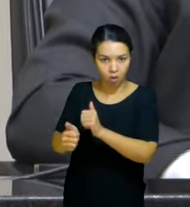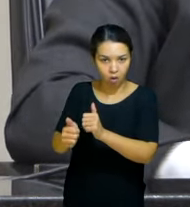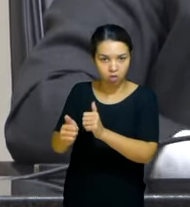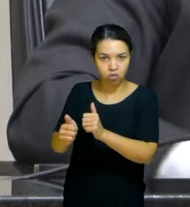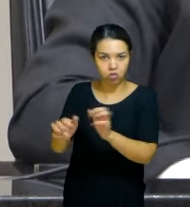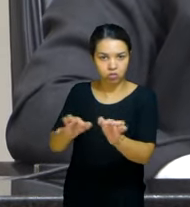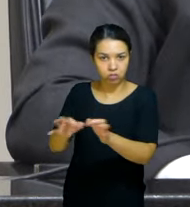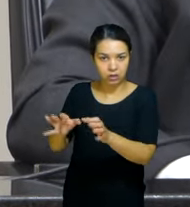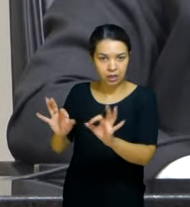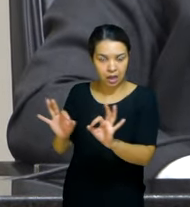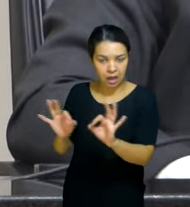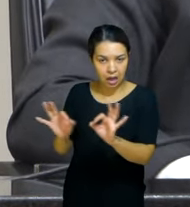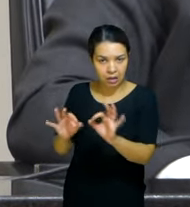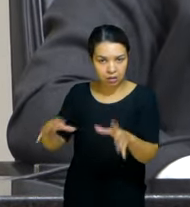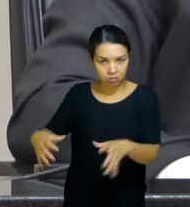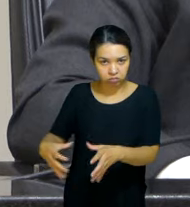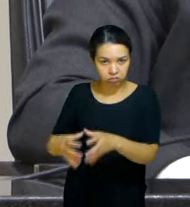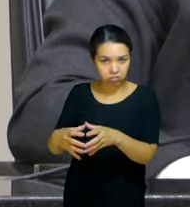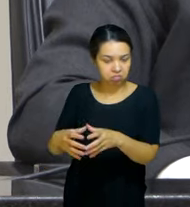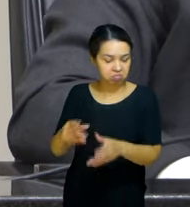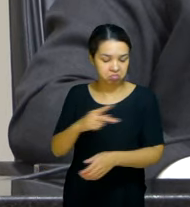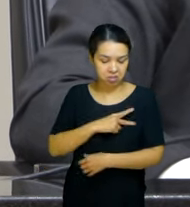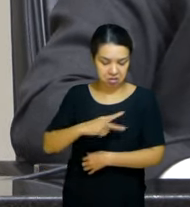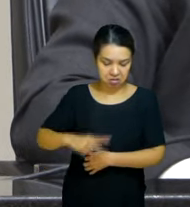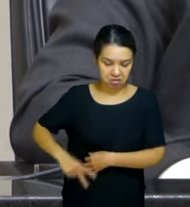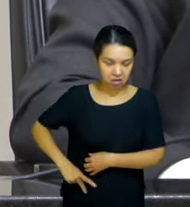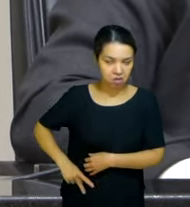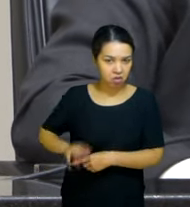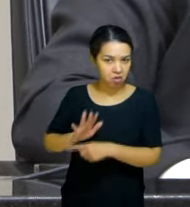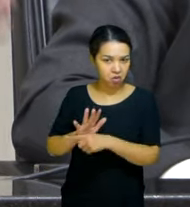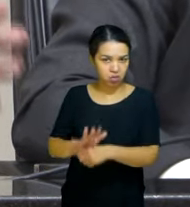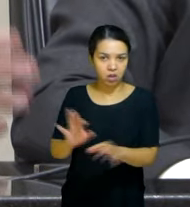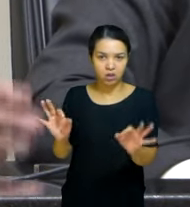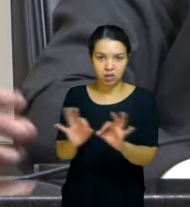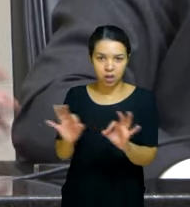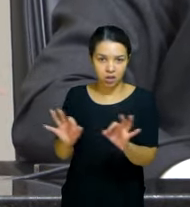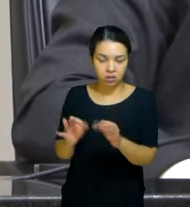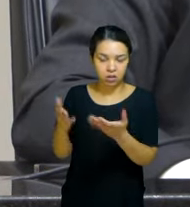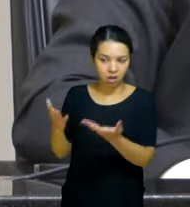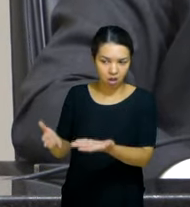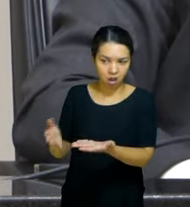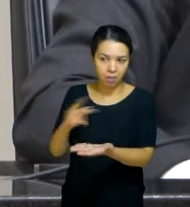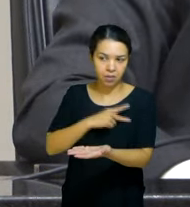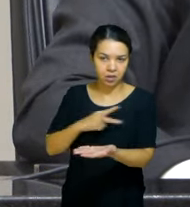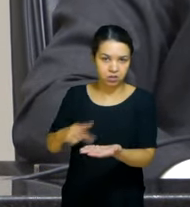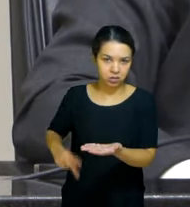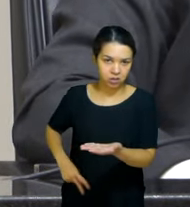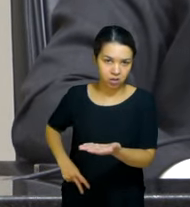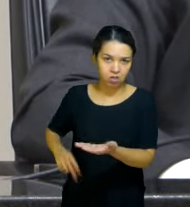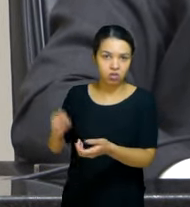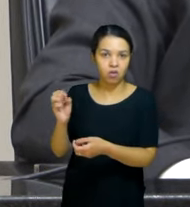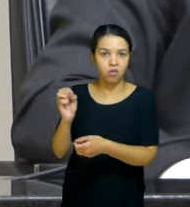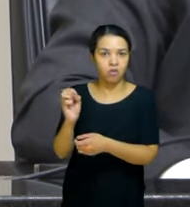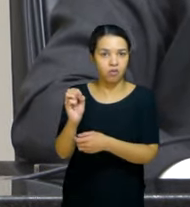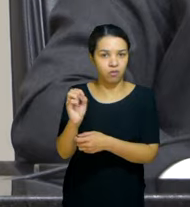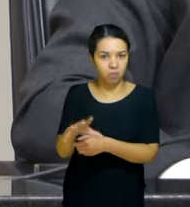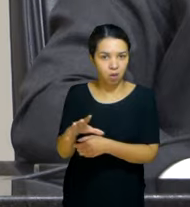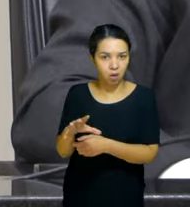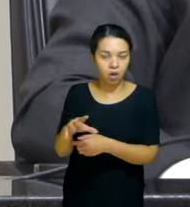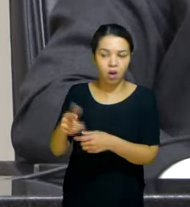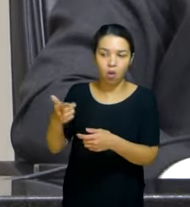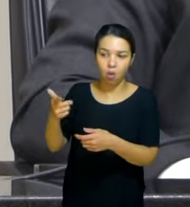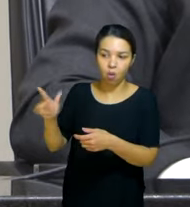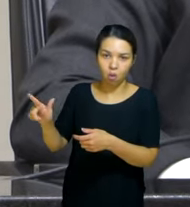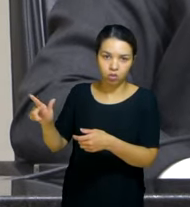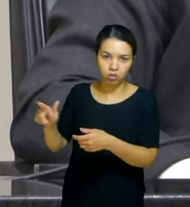não tem presidente nenhum que vai dar jeito. Vai vir, vai estar ali o Freiberg, daqui a pouco ele vai se irritar, vai sair, porque não